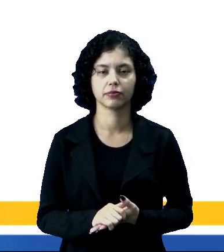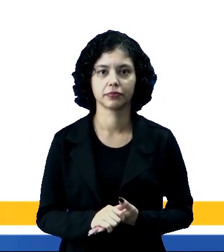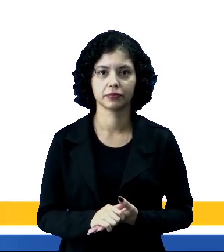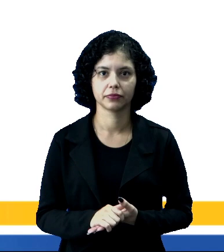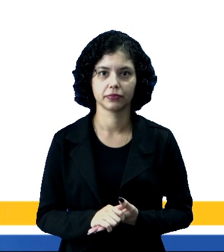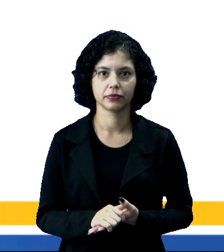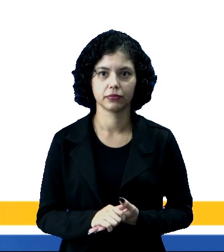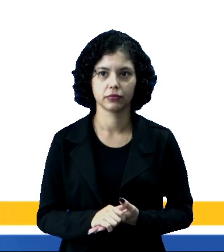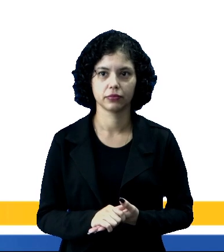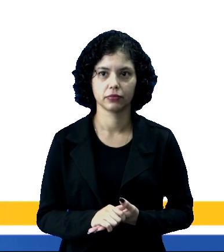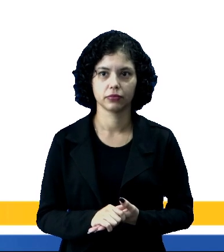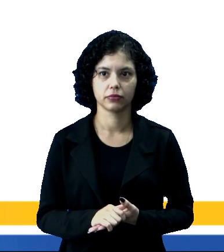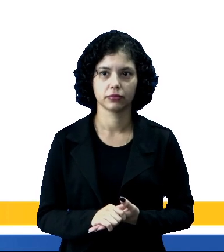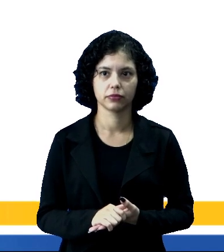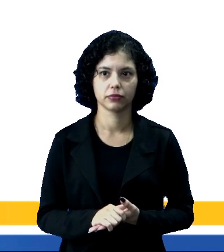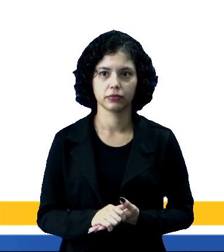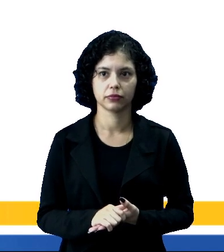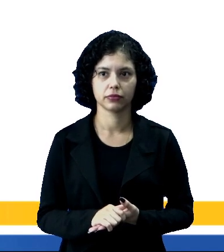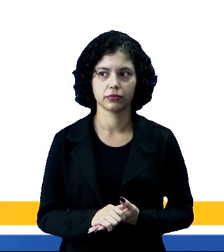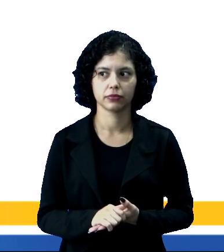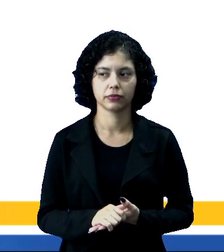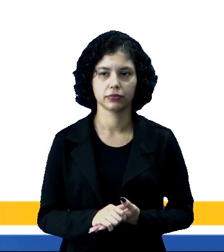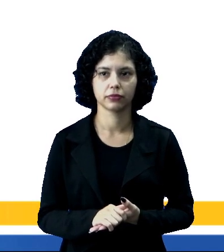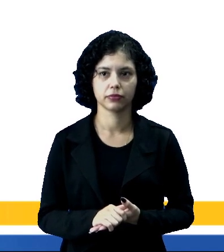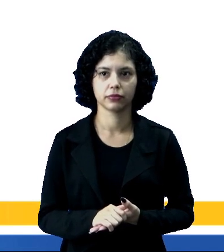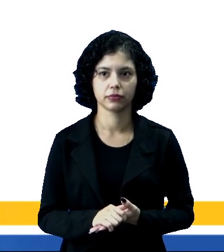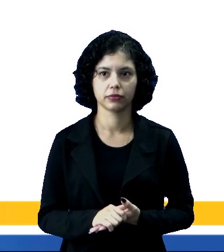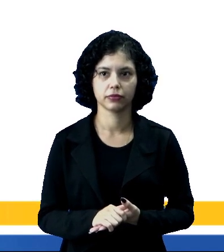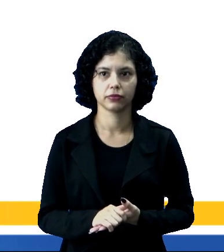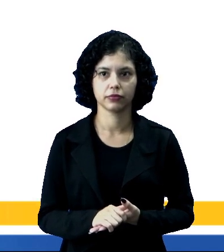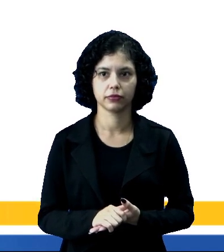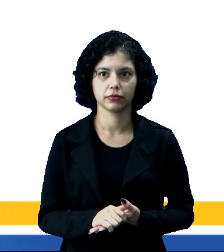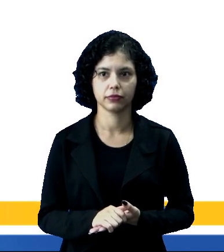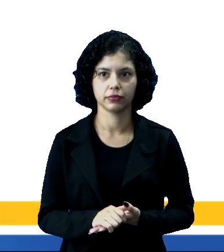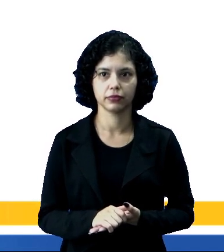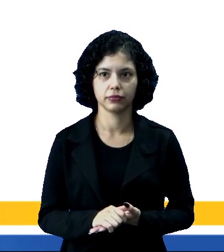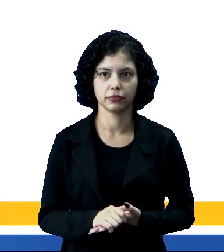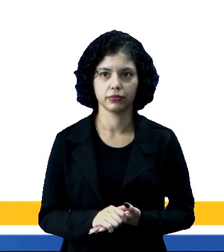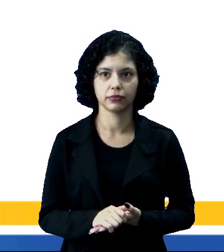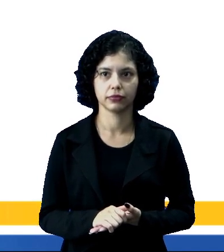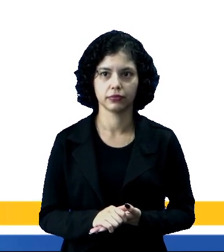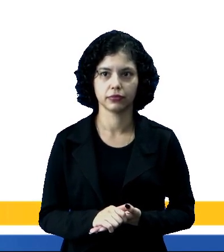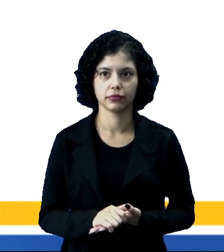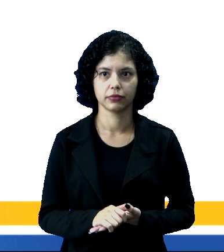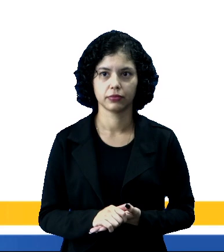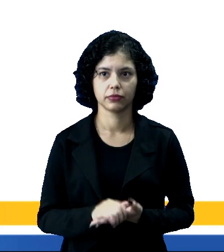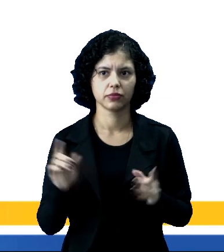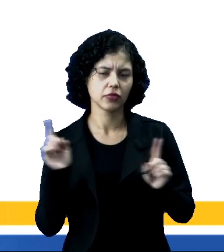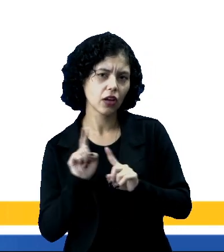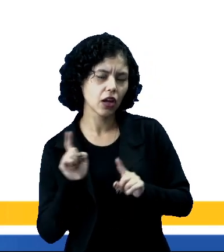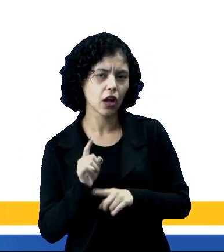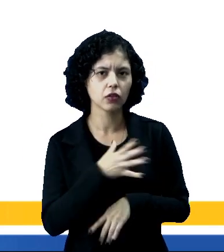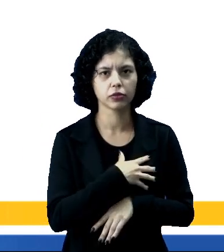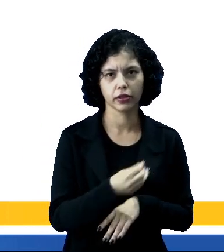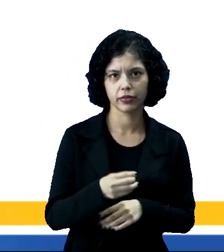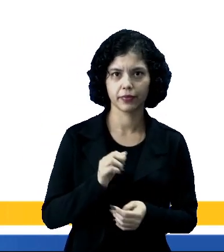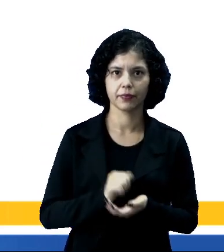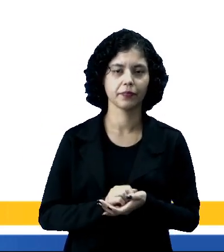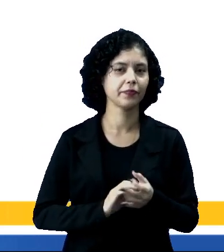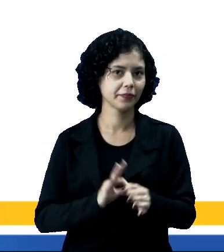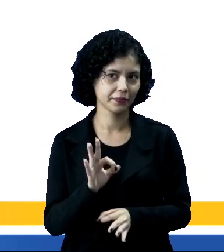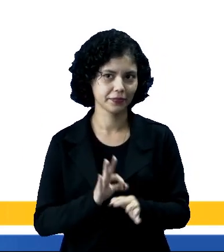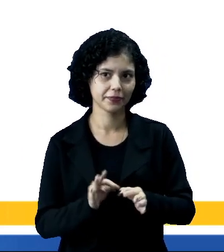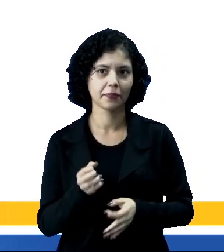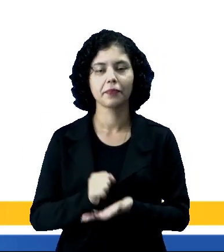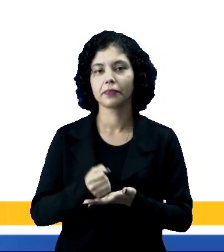né? Ai, não, hijo. Em seguida, te preparo algum mantecito. Então, não, filho. Vou te preparar